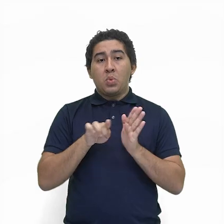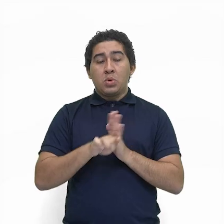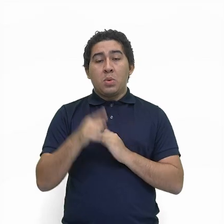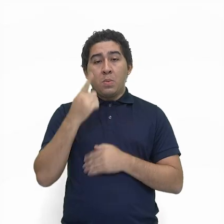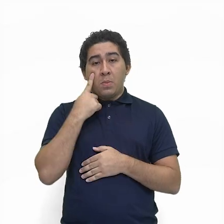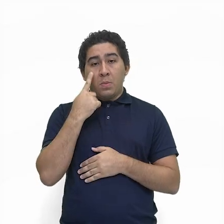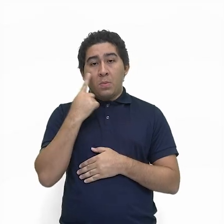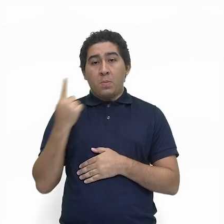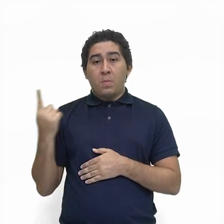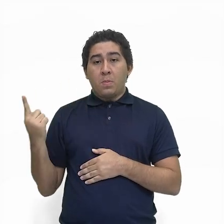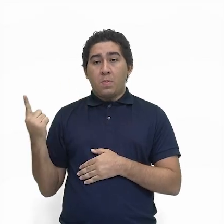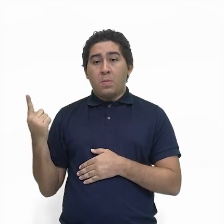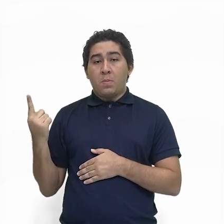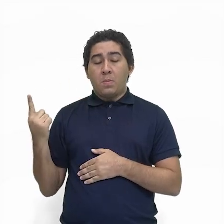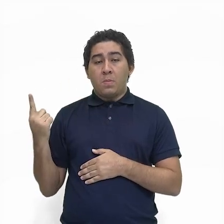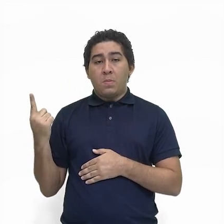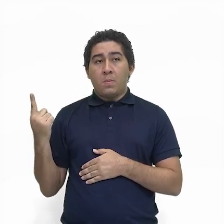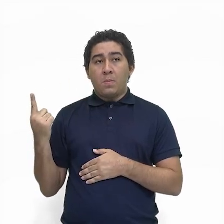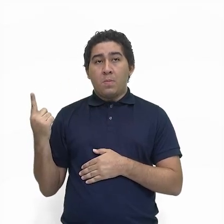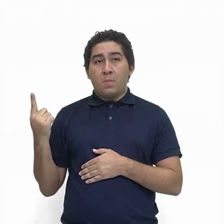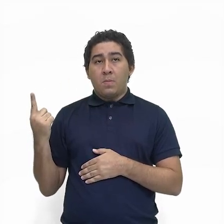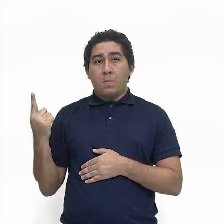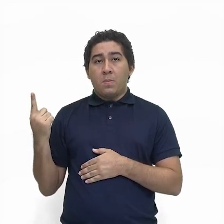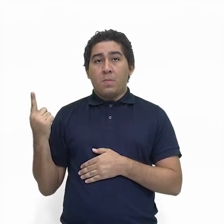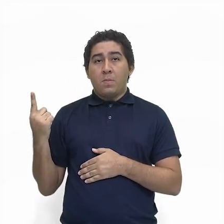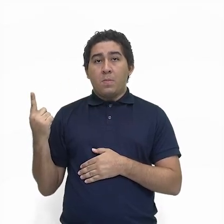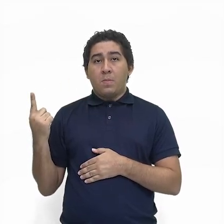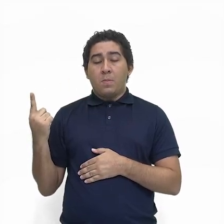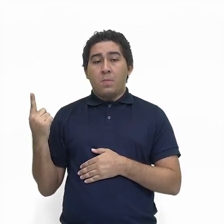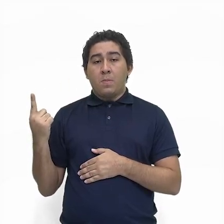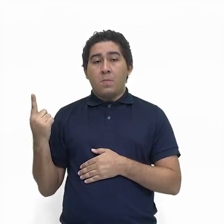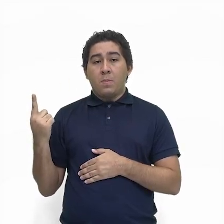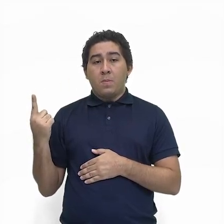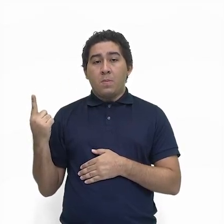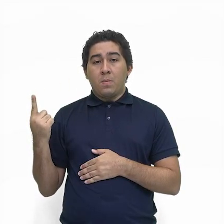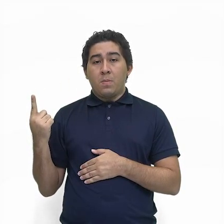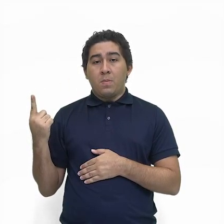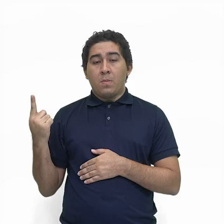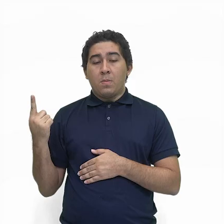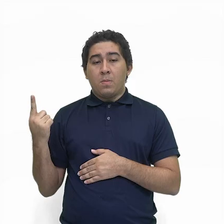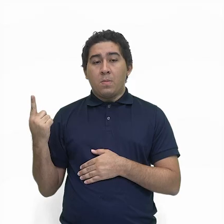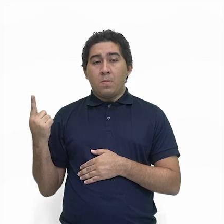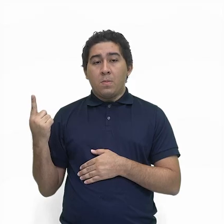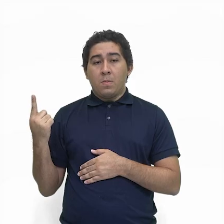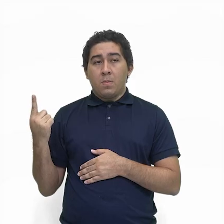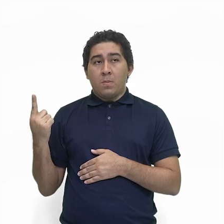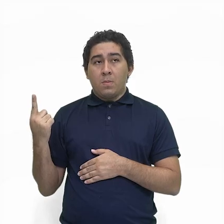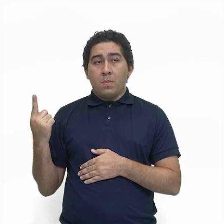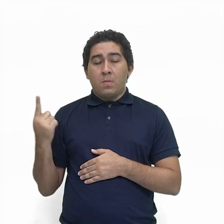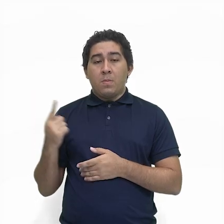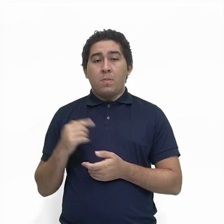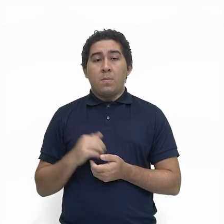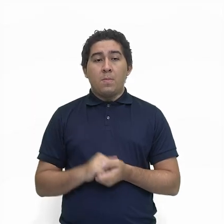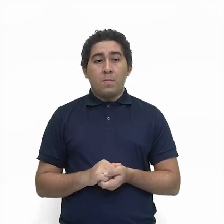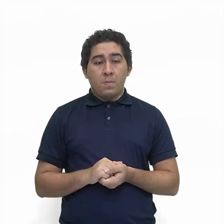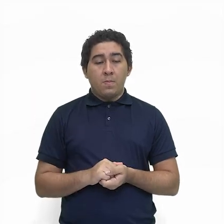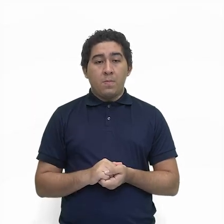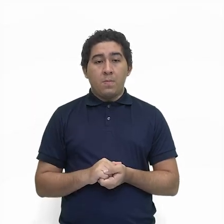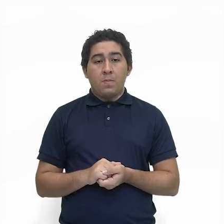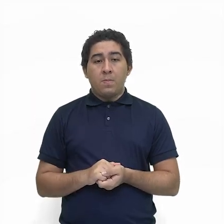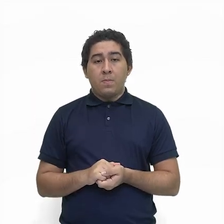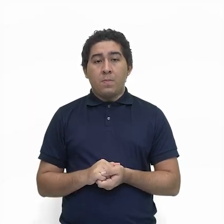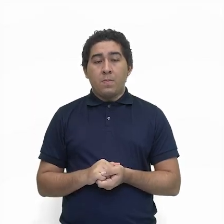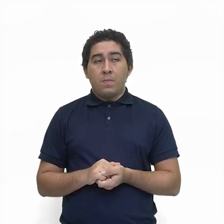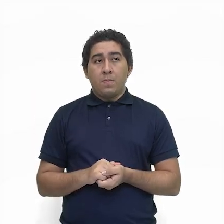Eduardo dance ballet? Do they dance zumba? Ó, o do eu uso para I, you, we, they. E o